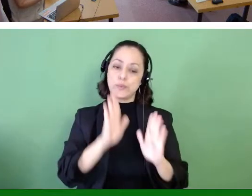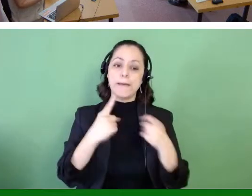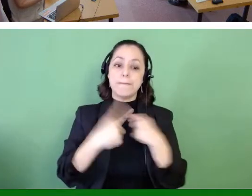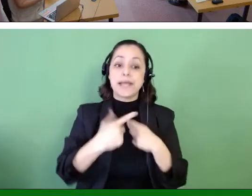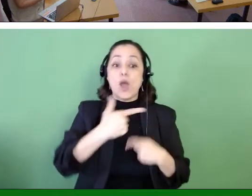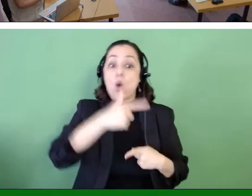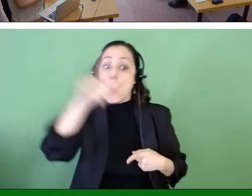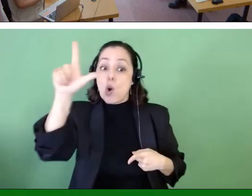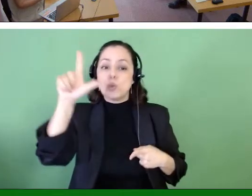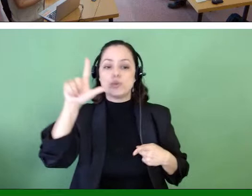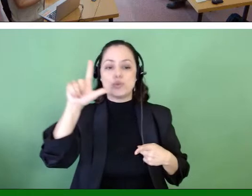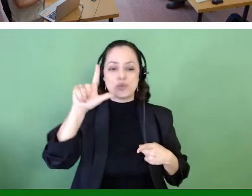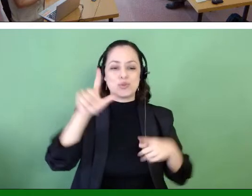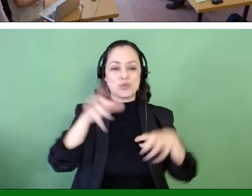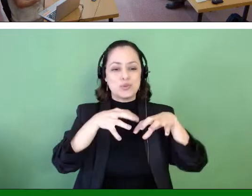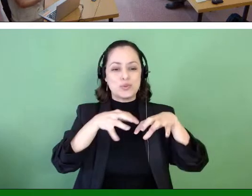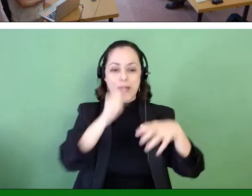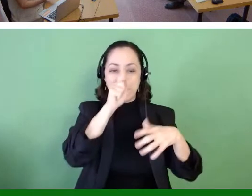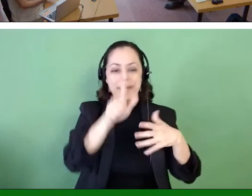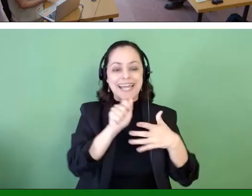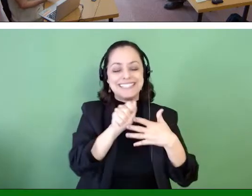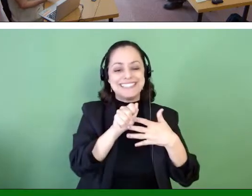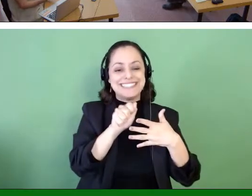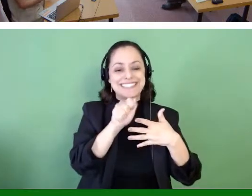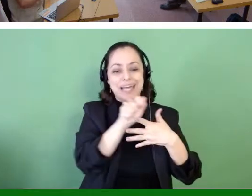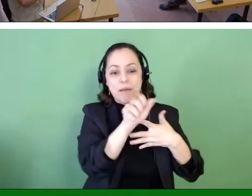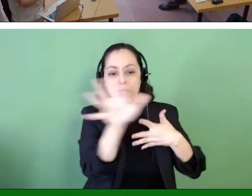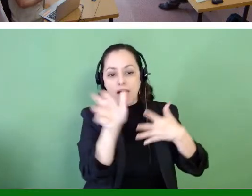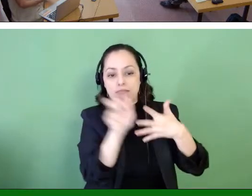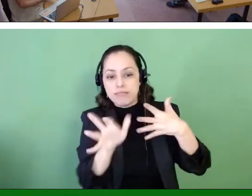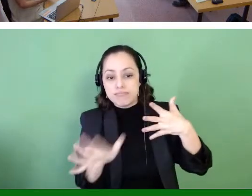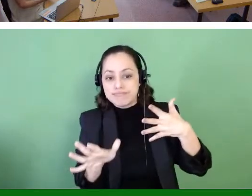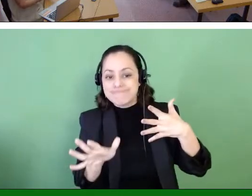daria conta mesmo de detalhar tudo isso, por isso que a